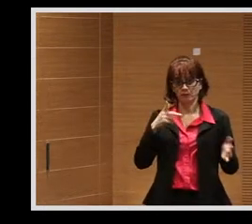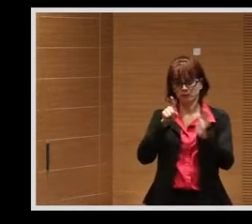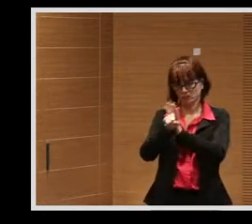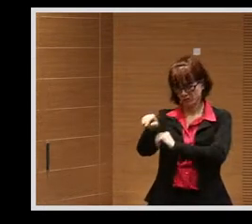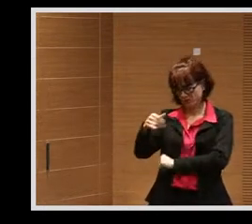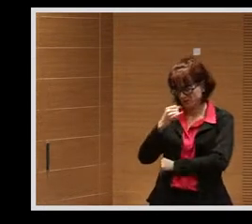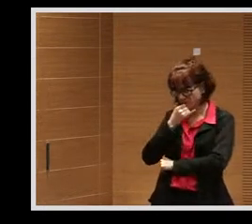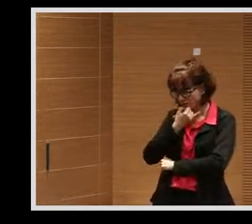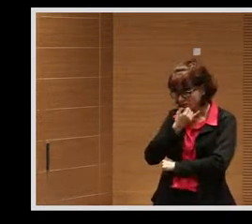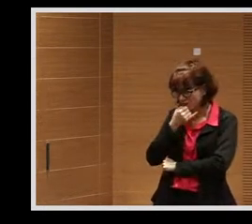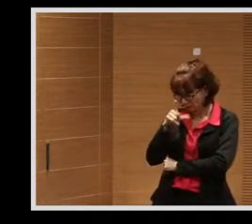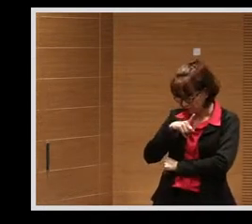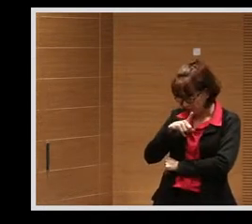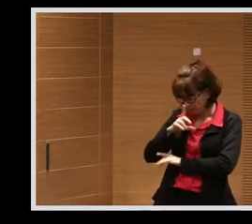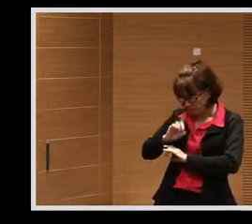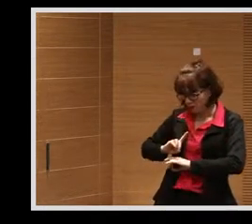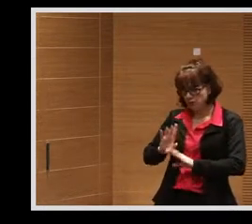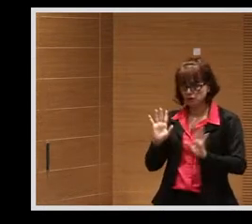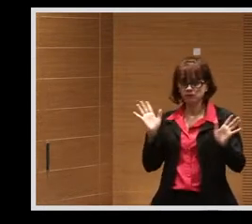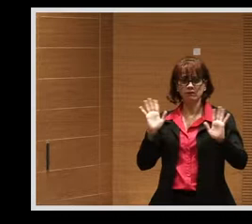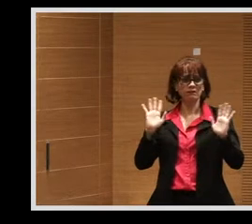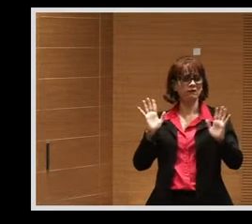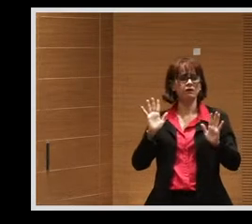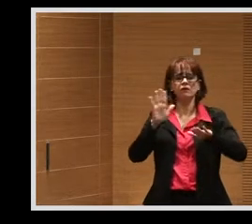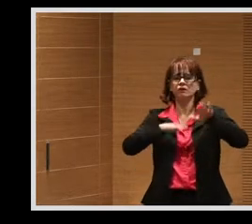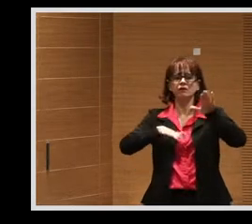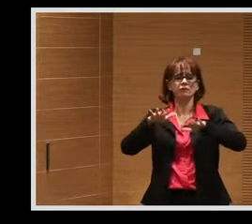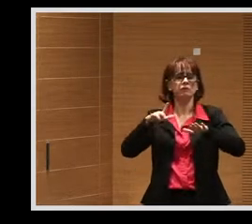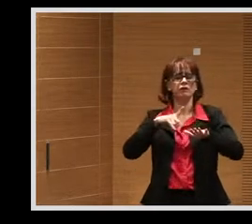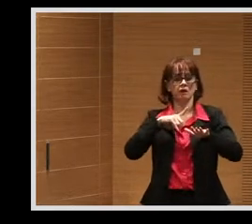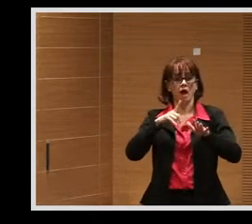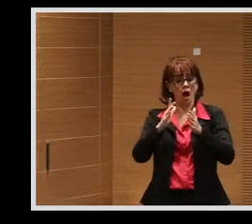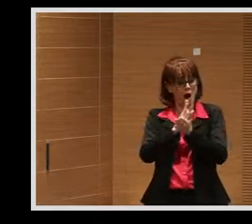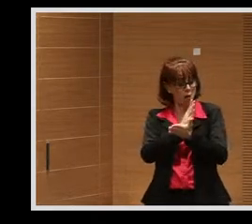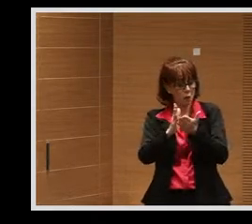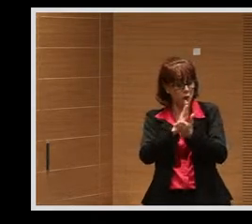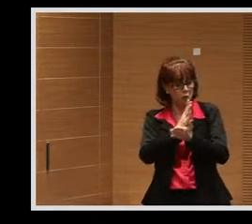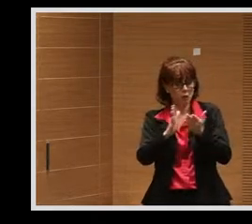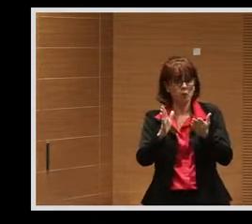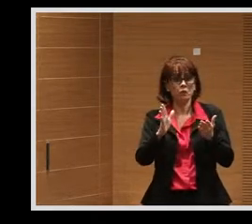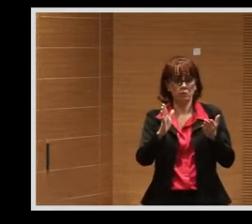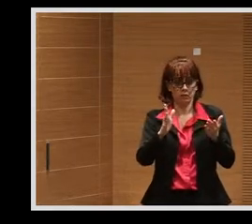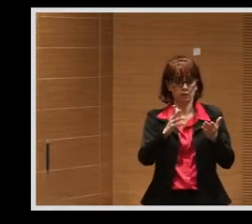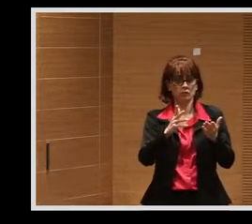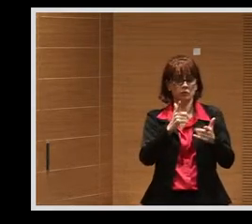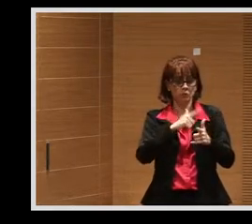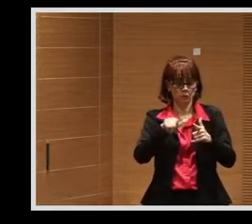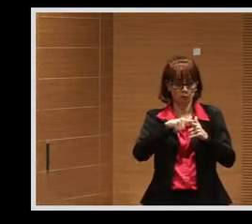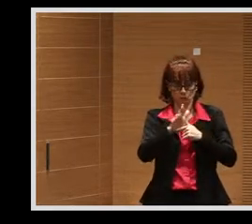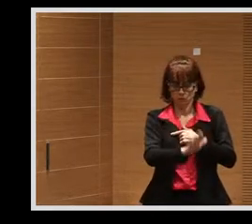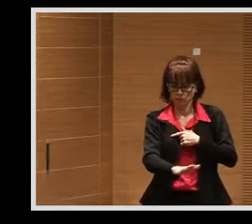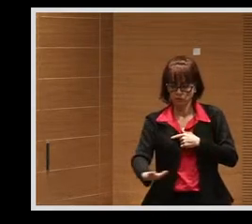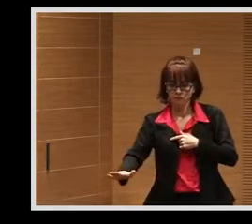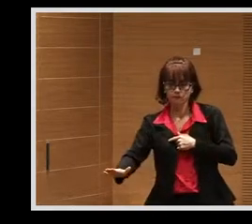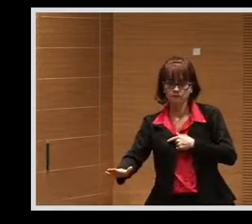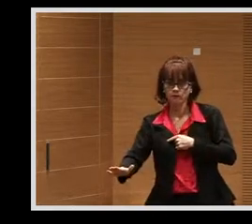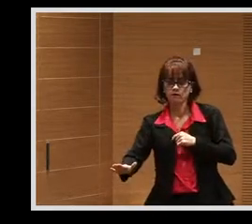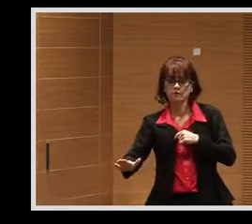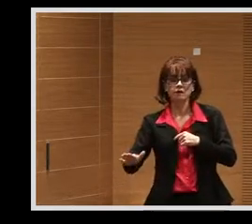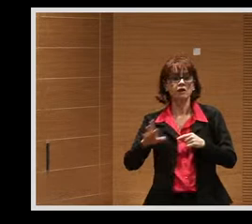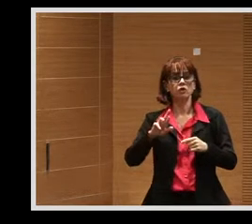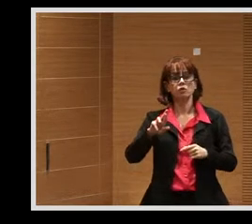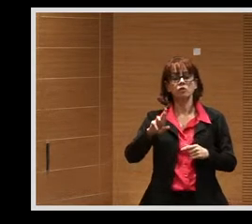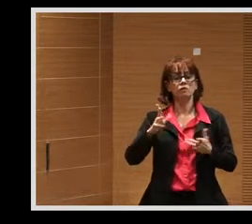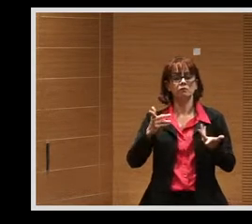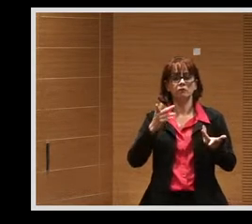Não. Muitas situações de infância, antes da gente abrir a porta da sala, a decisão já... E não fui eu que tomei a decisão já